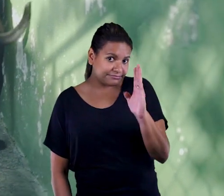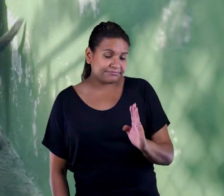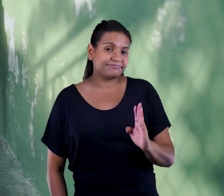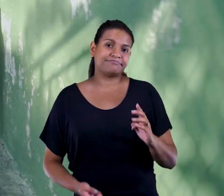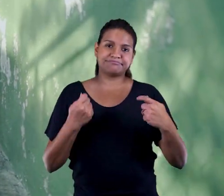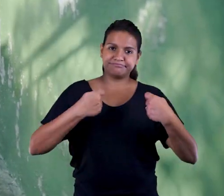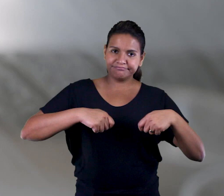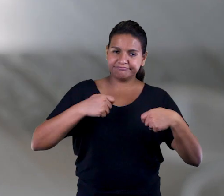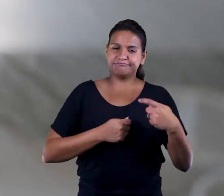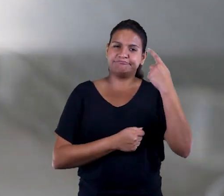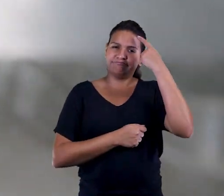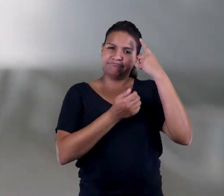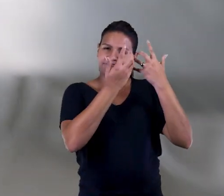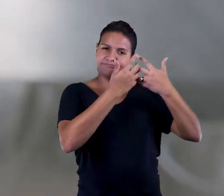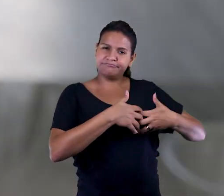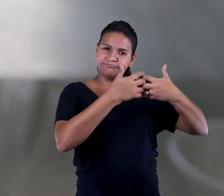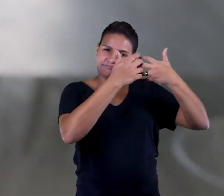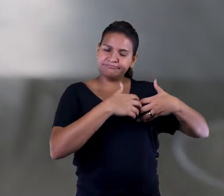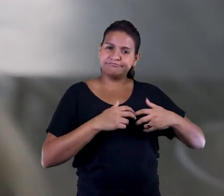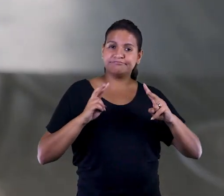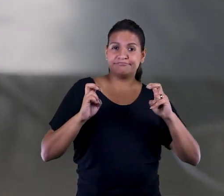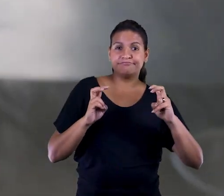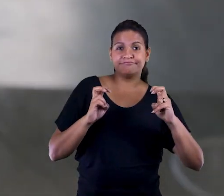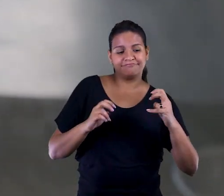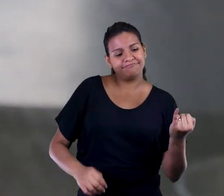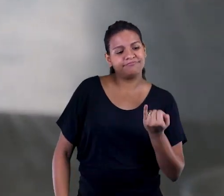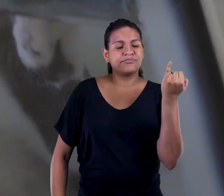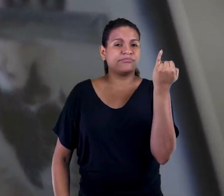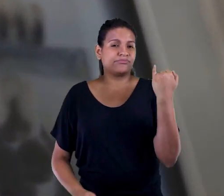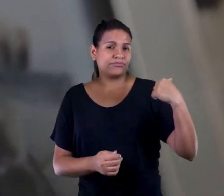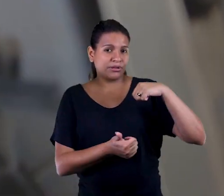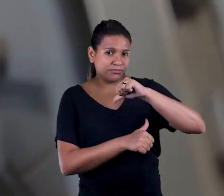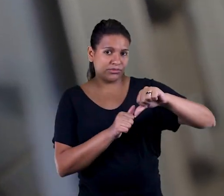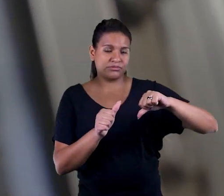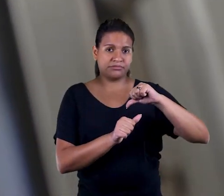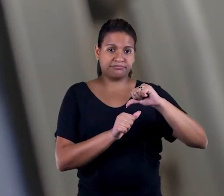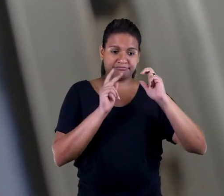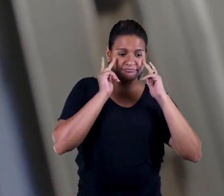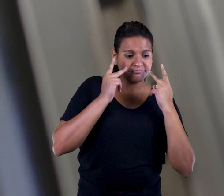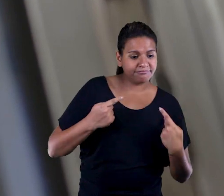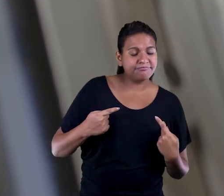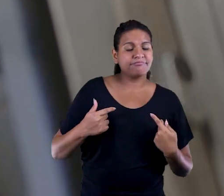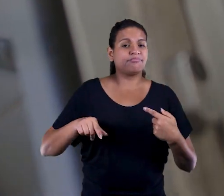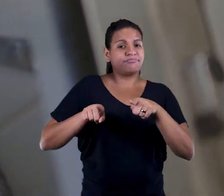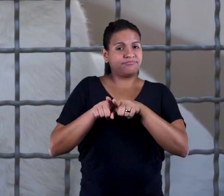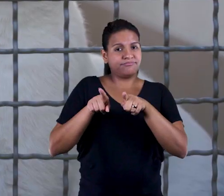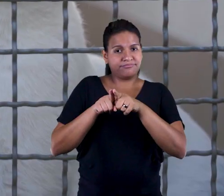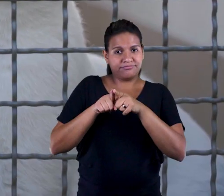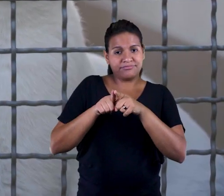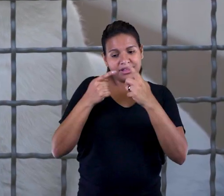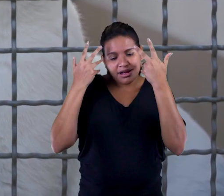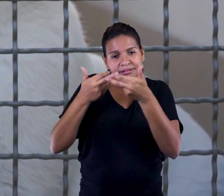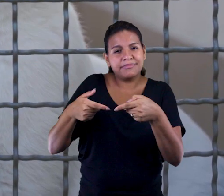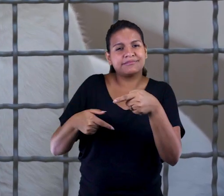Brasil está precisando refletir sobre mudanças fundamentais, tanto com as pessoas quanto com os animais, que